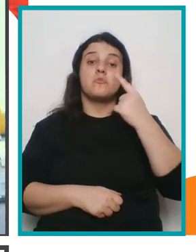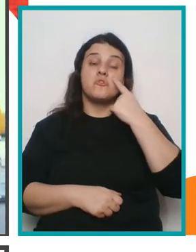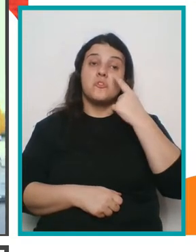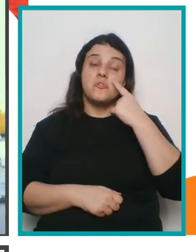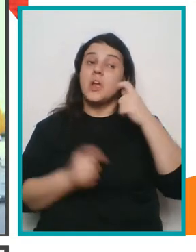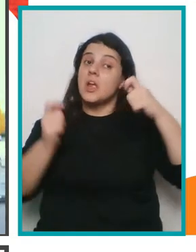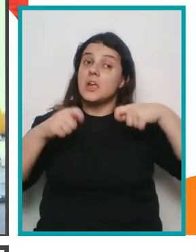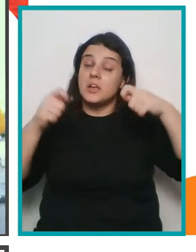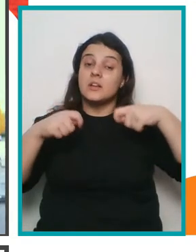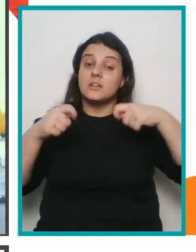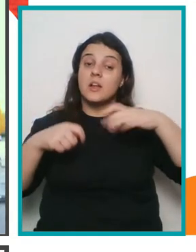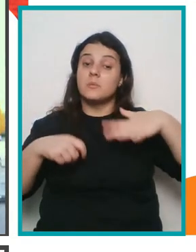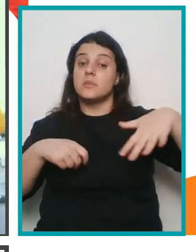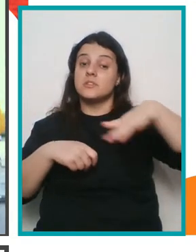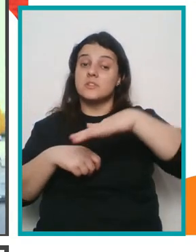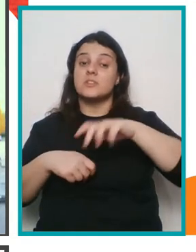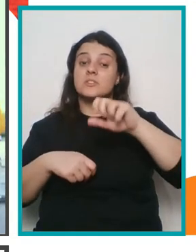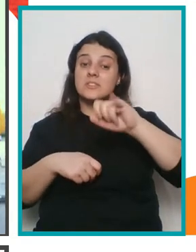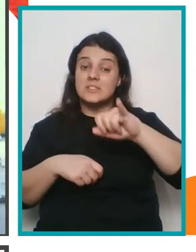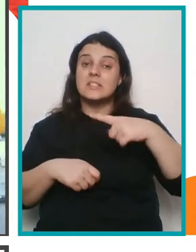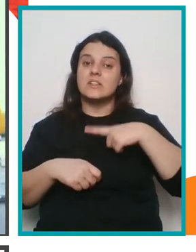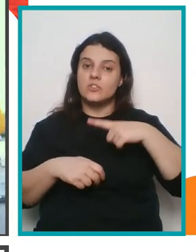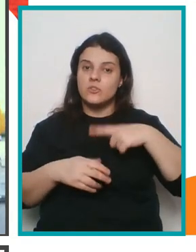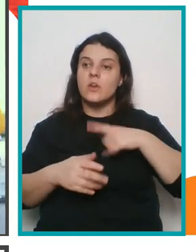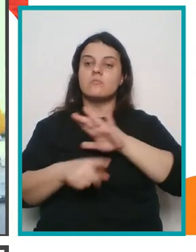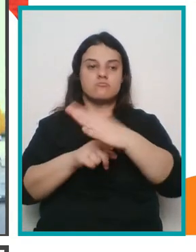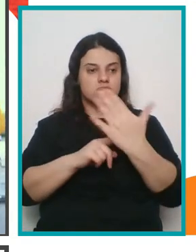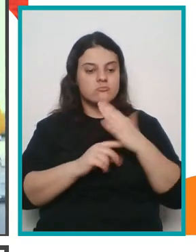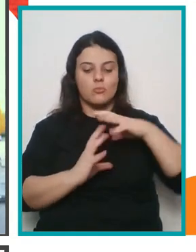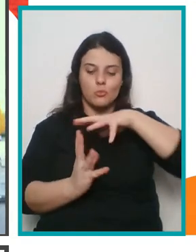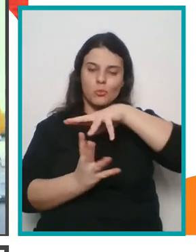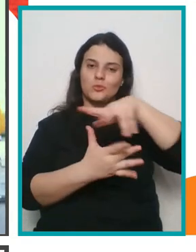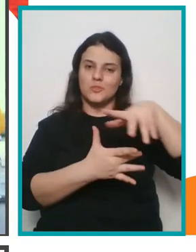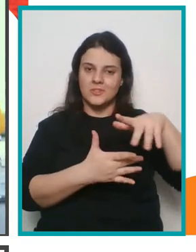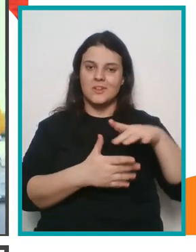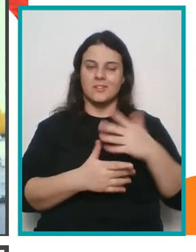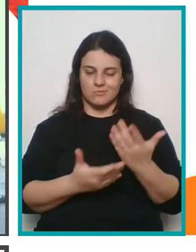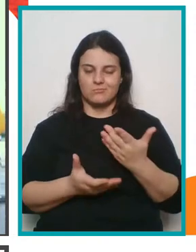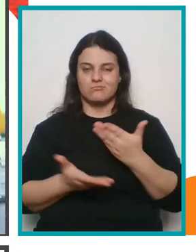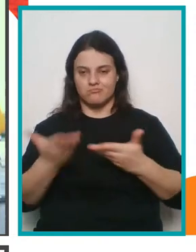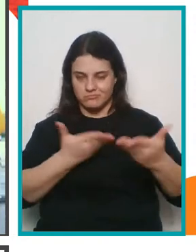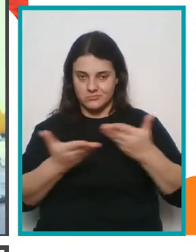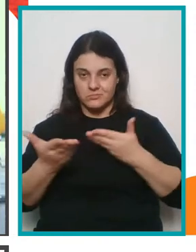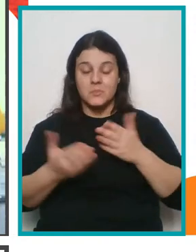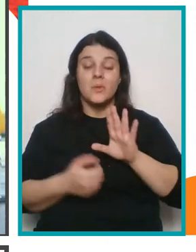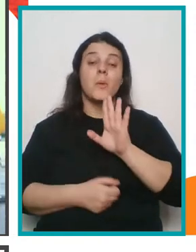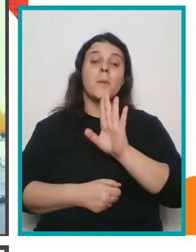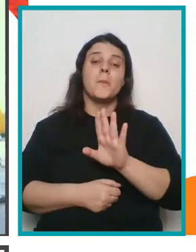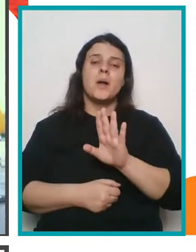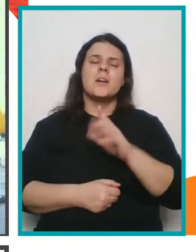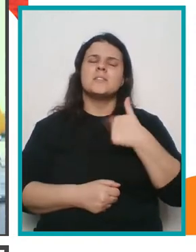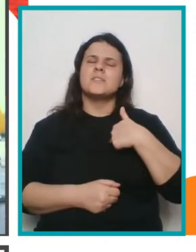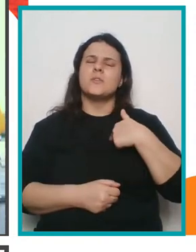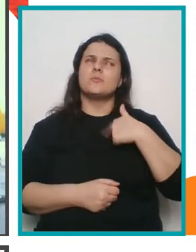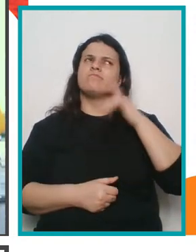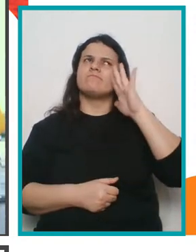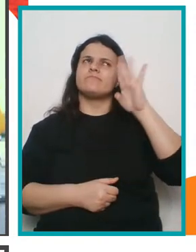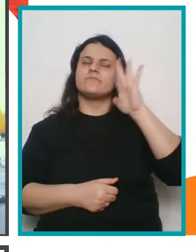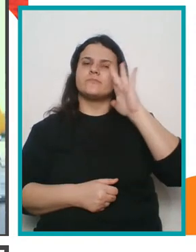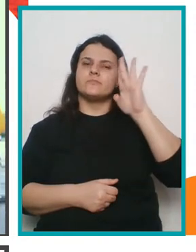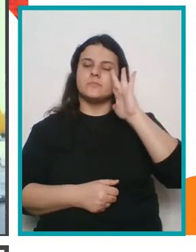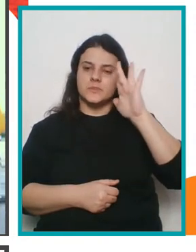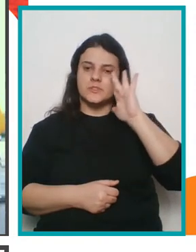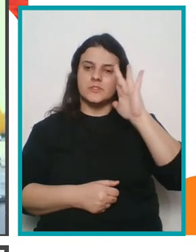né? Para além da cooperação global, a gente também precisa de uma resposta nacional. E confesso